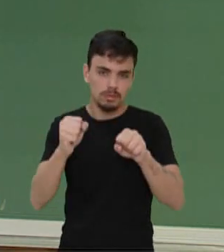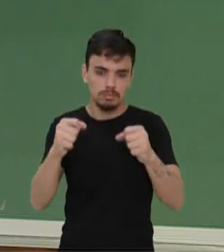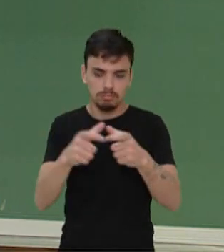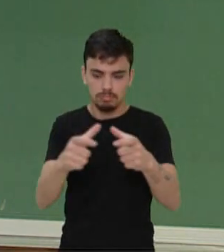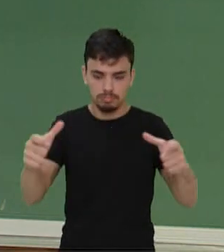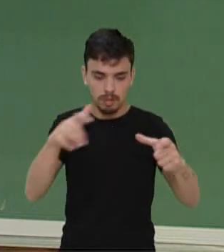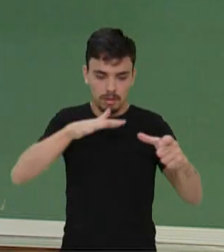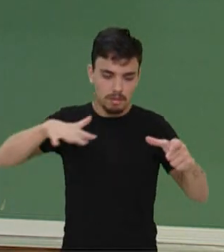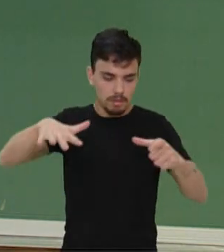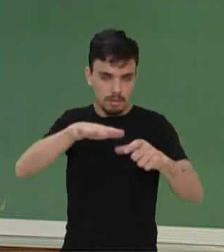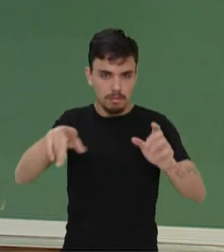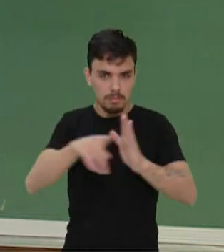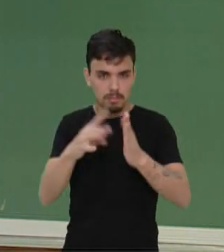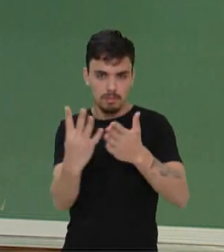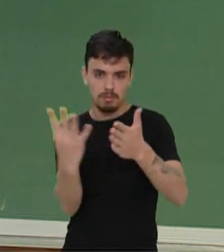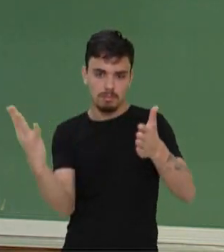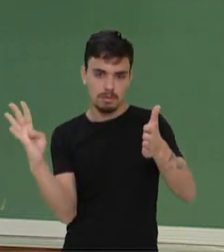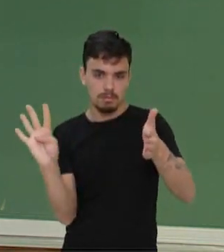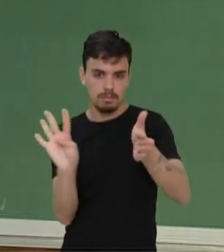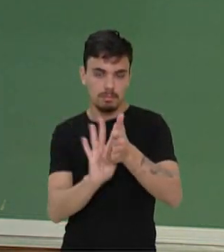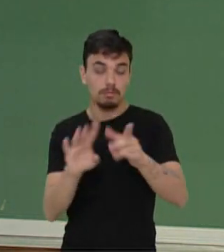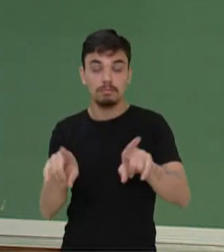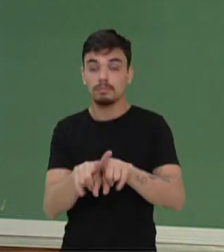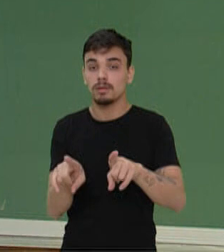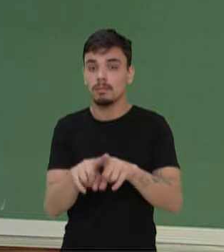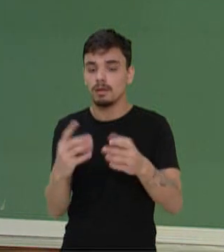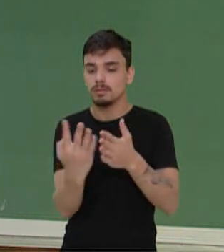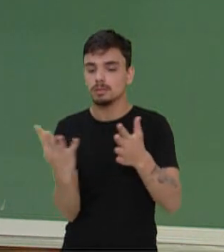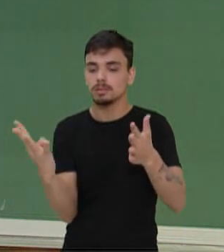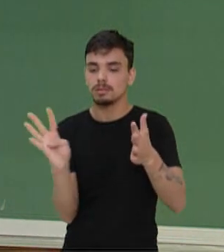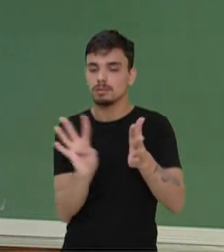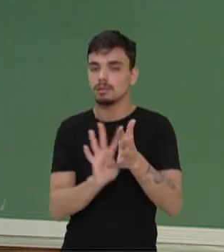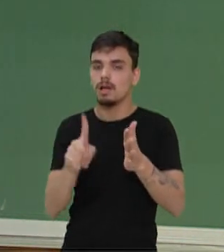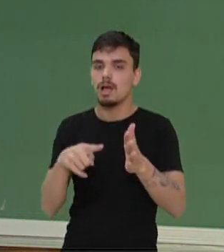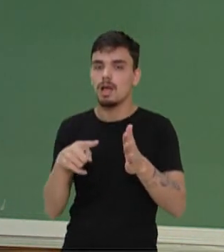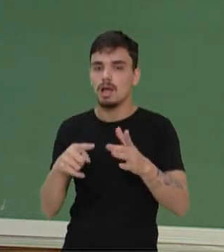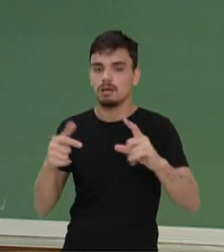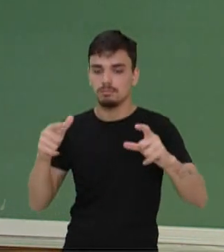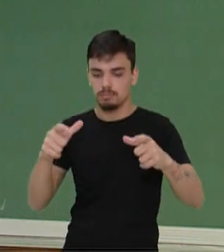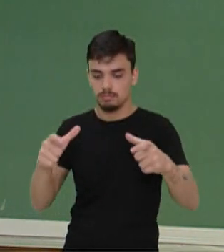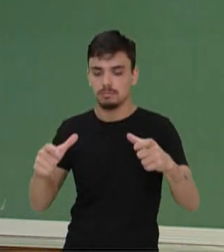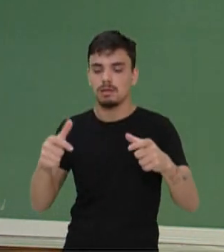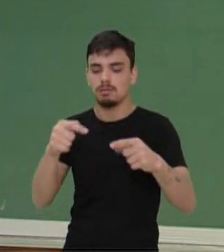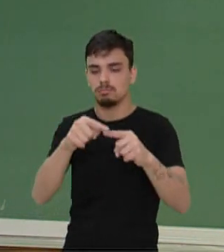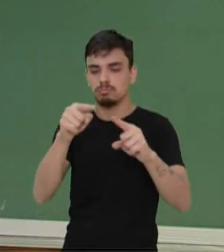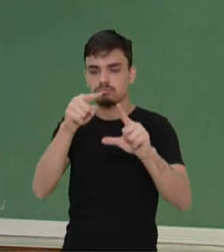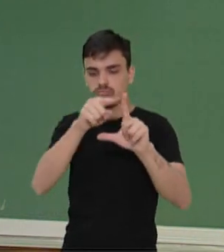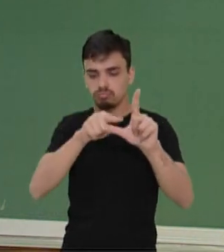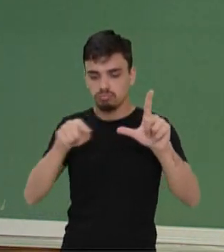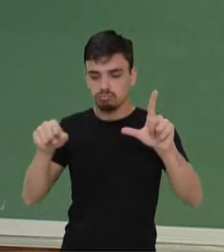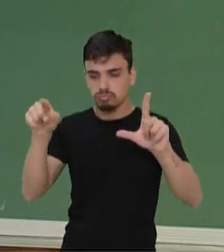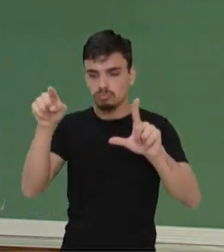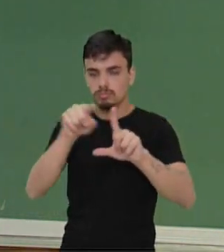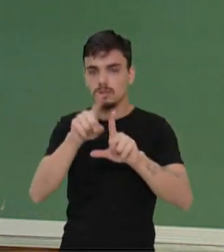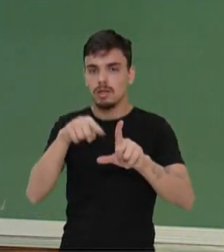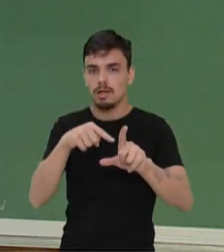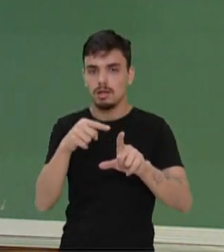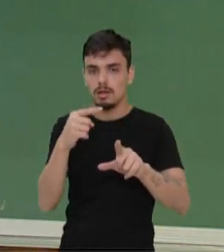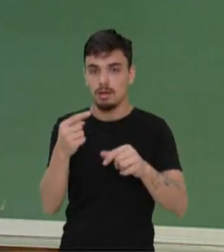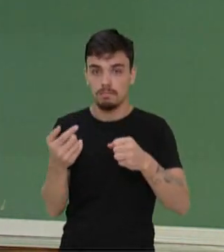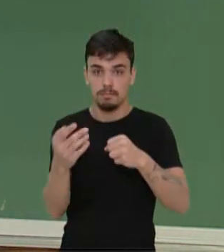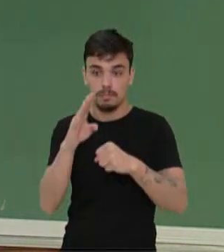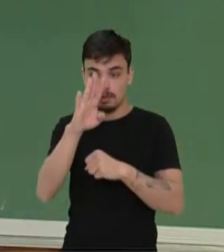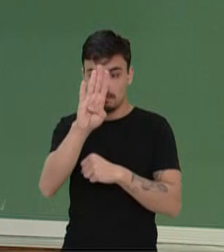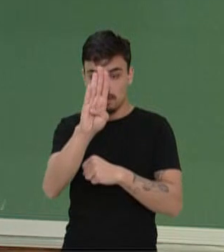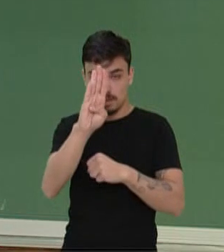desse cercado, tá? Bom, como esse cercado é um retângulo, para calcular a área do retângulo é a base vezes a